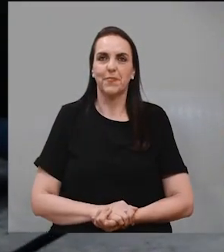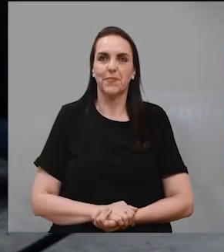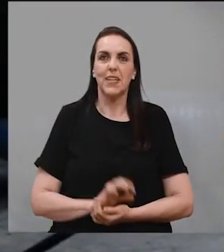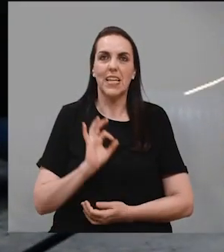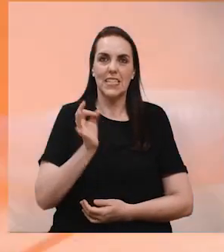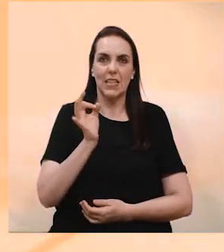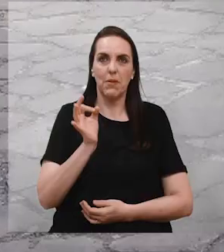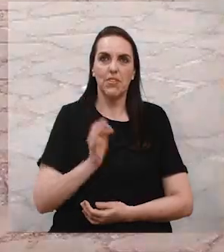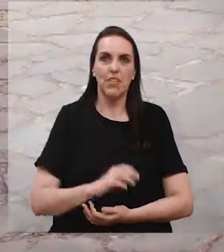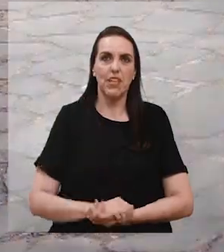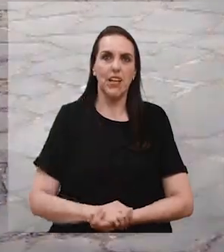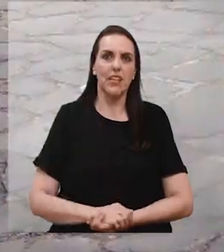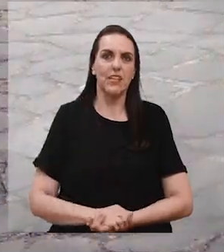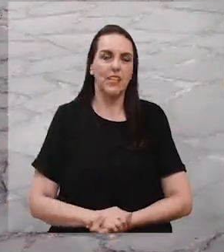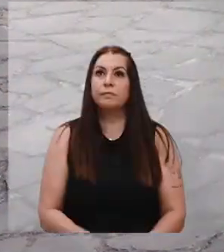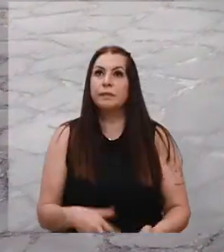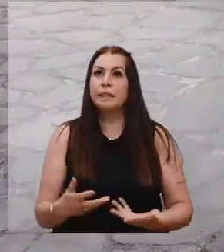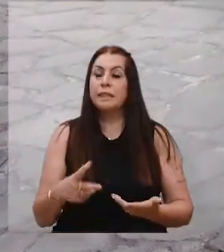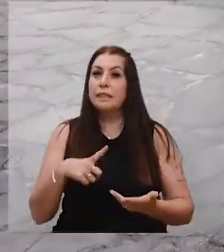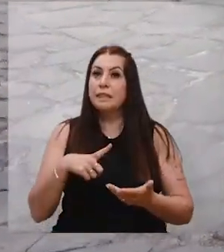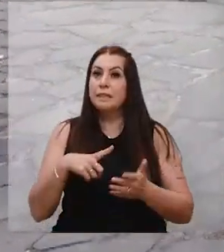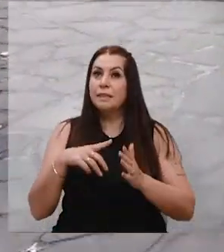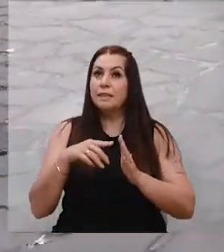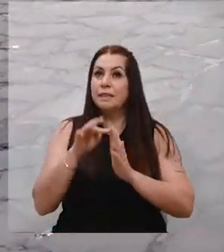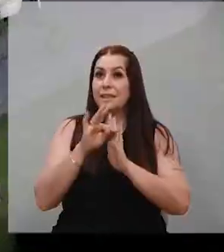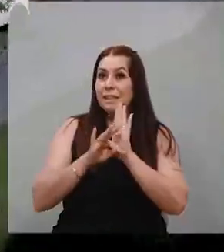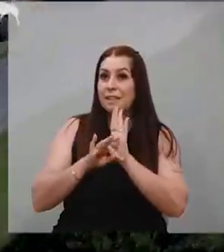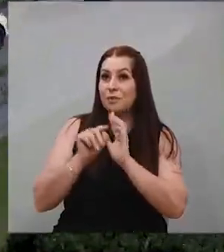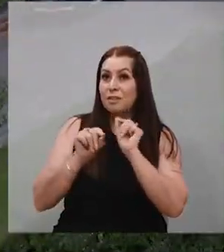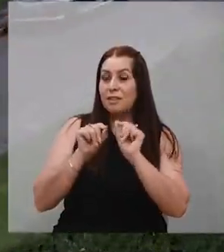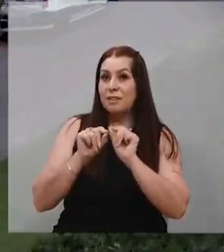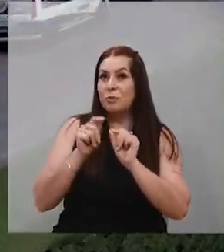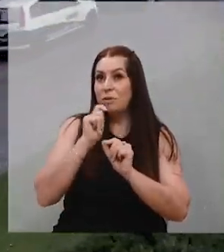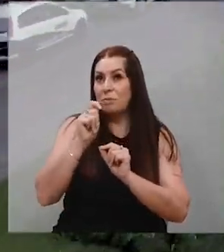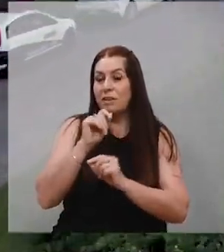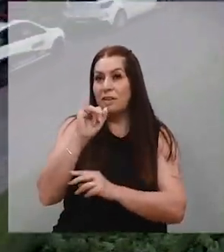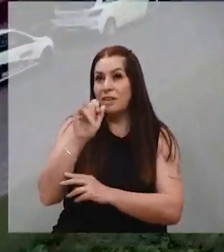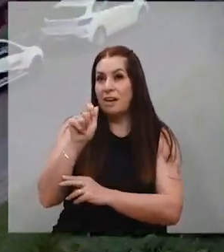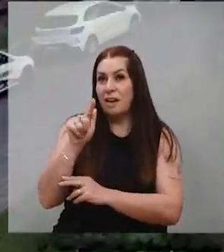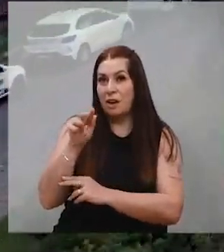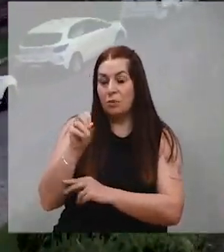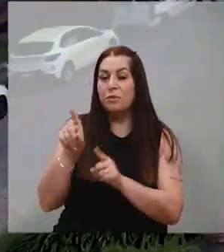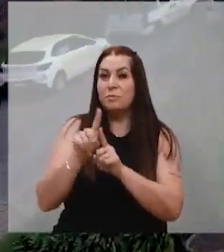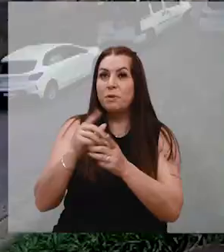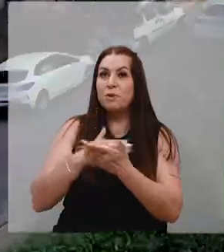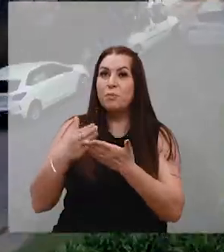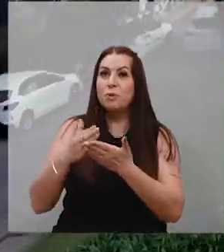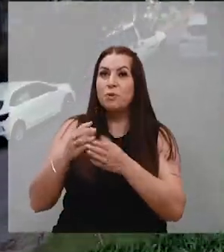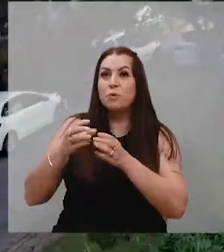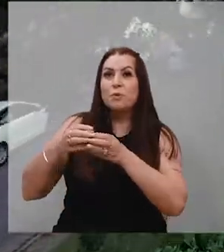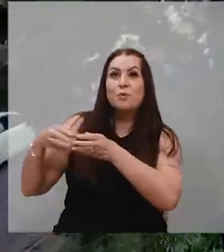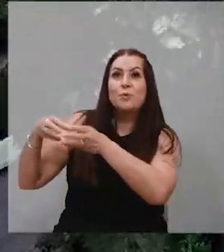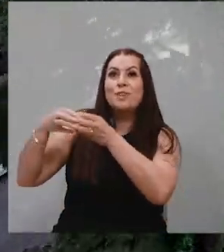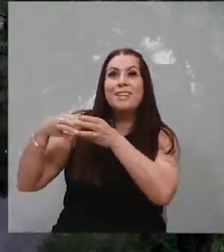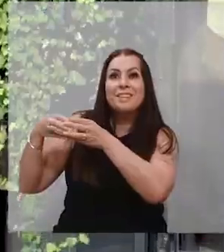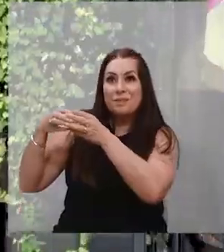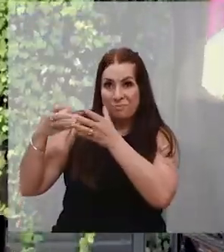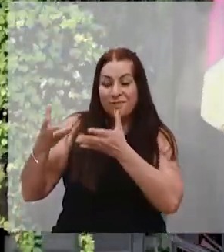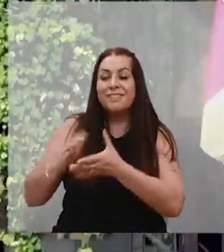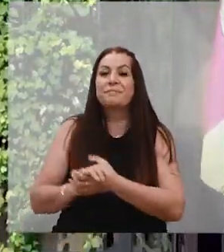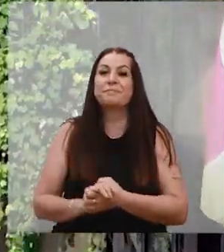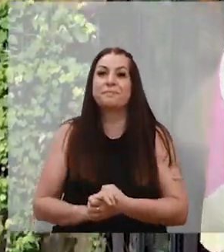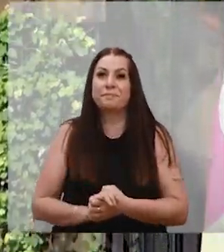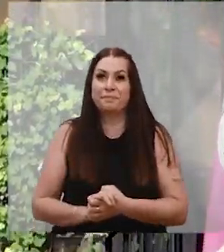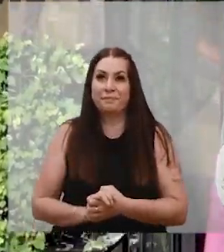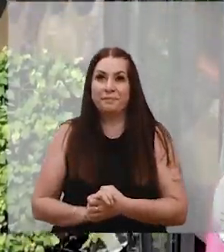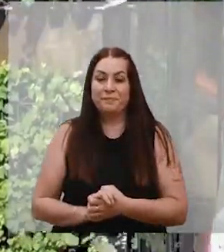20. E tem matéria do Iago também junto, né? Que Isso. ele ficou com a parte do turismo. Exato. Bem legal.